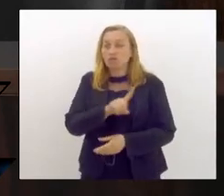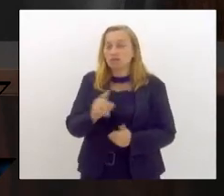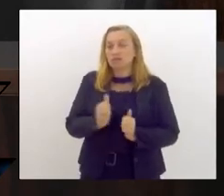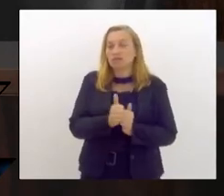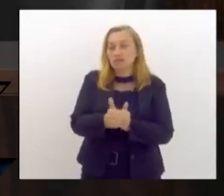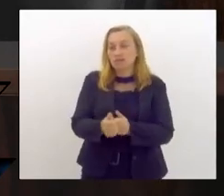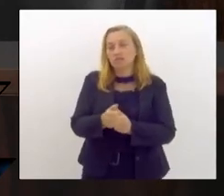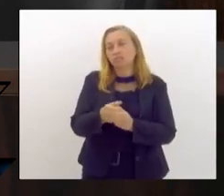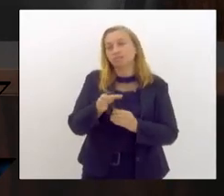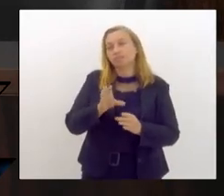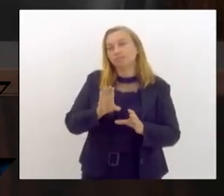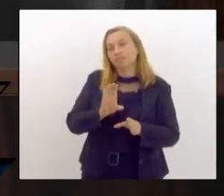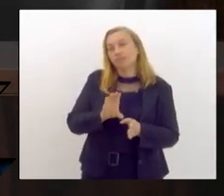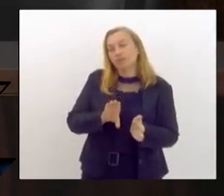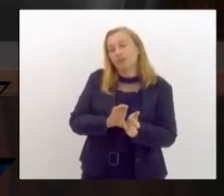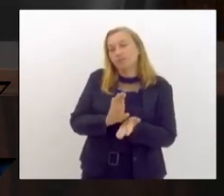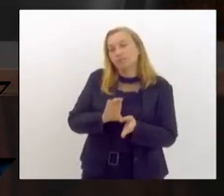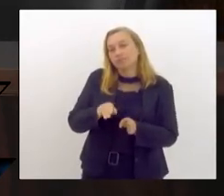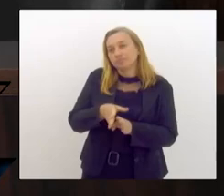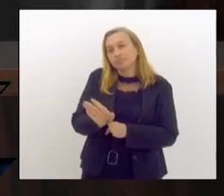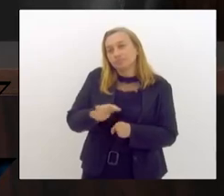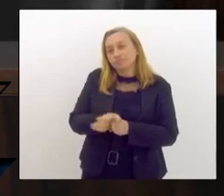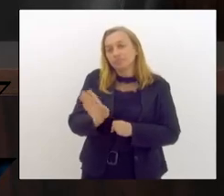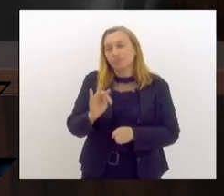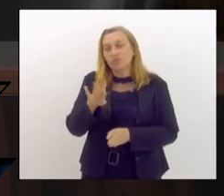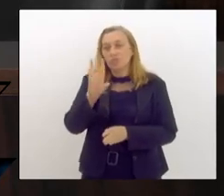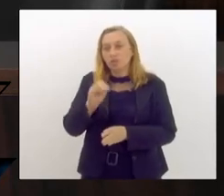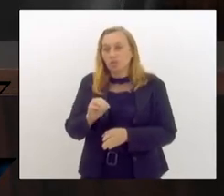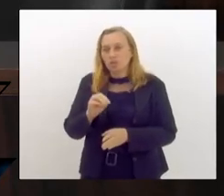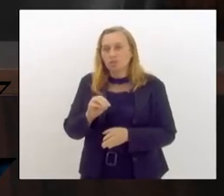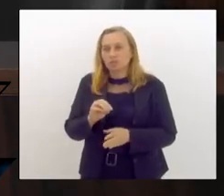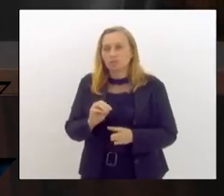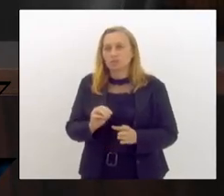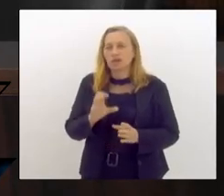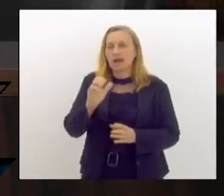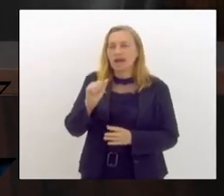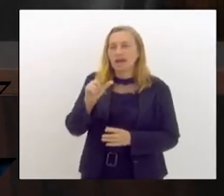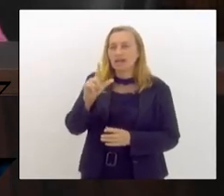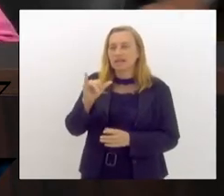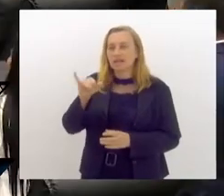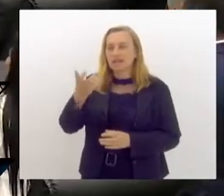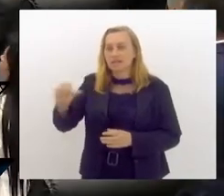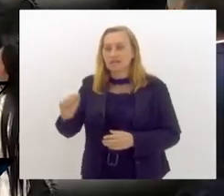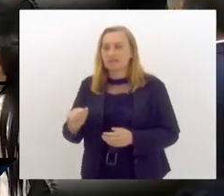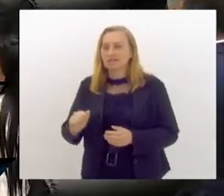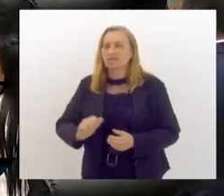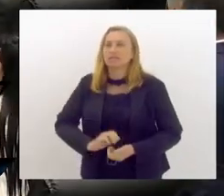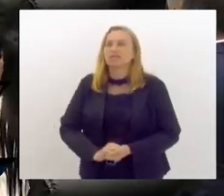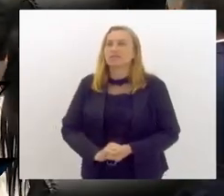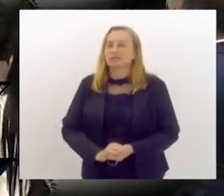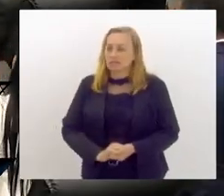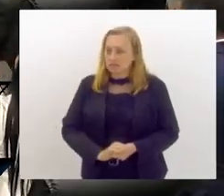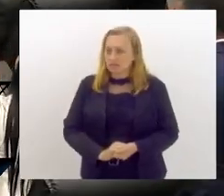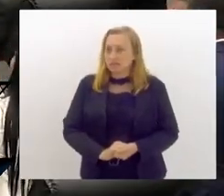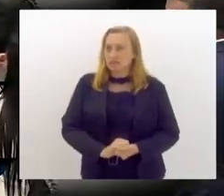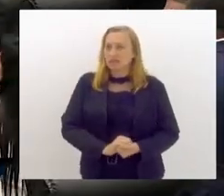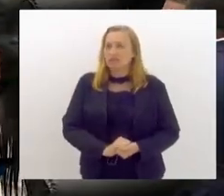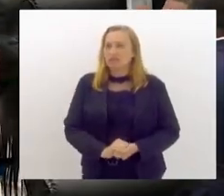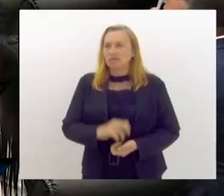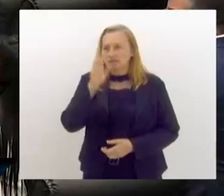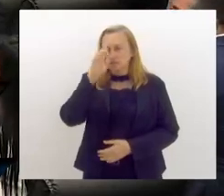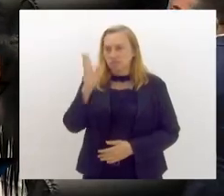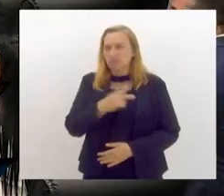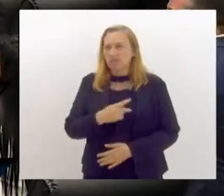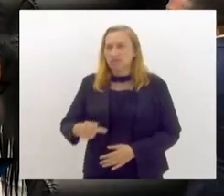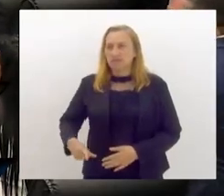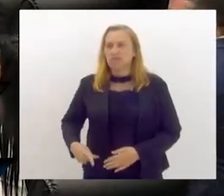orientação do bloco Aliança. Senhor presidente,